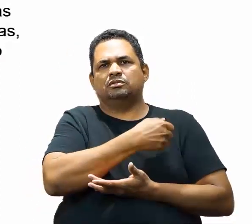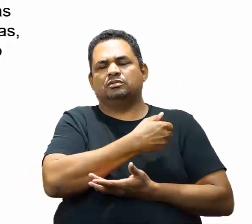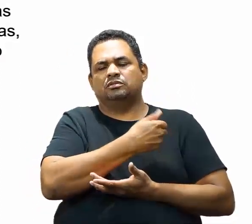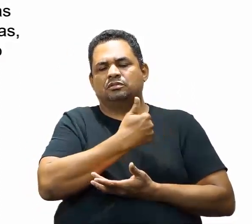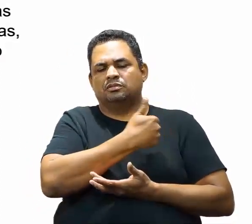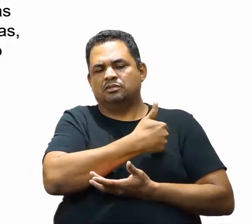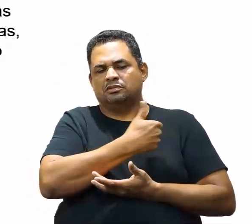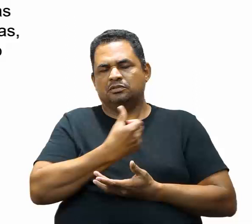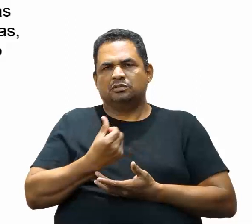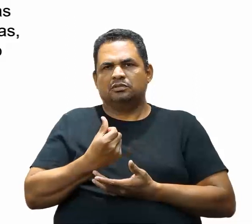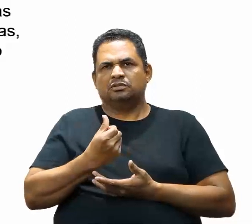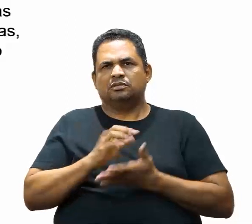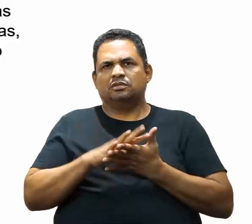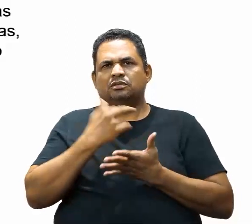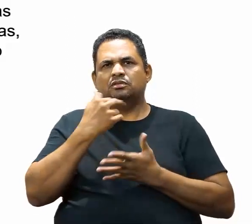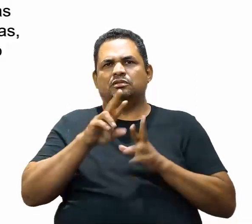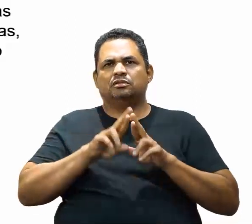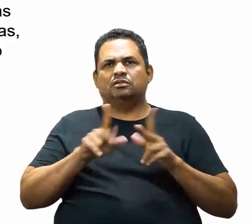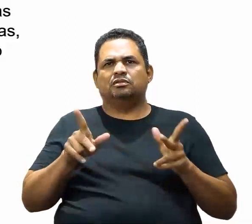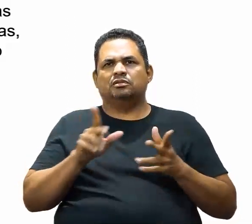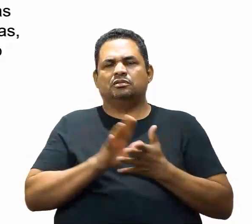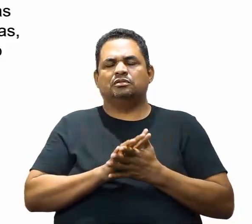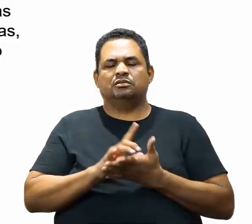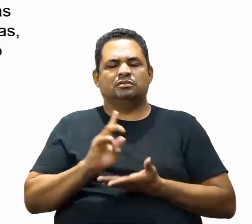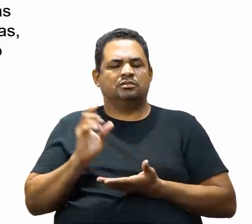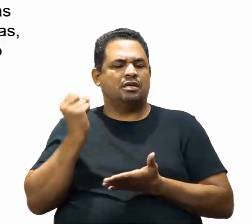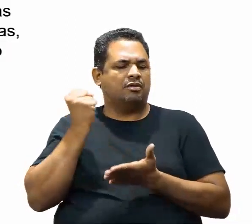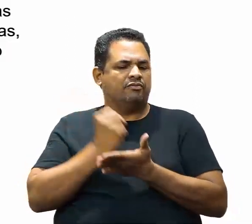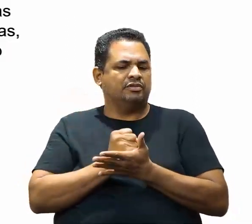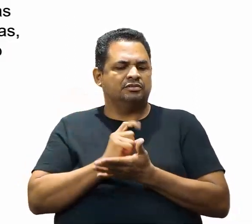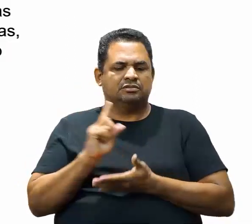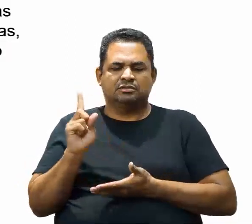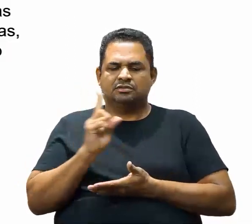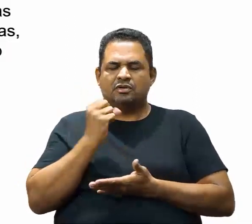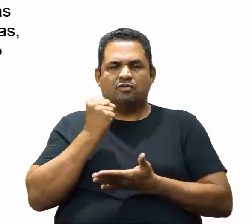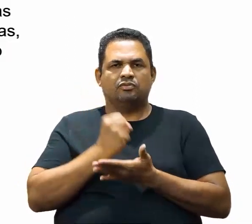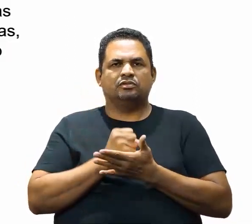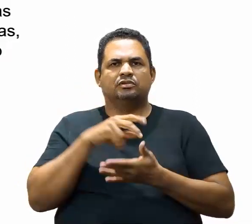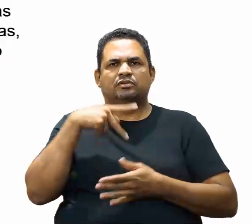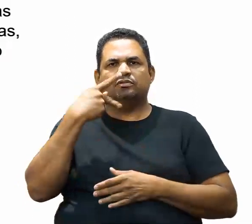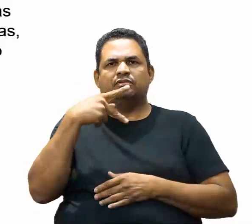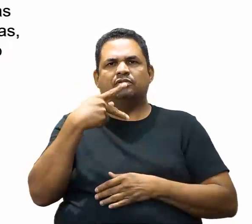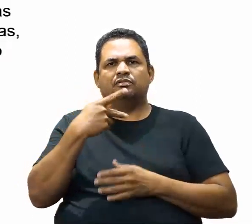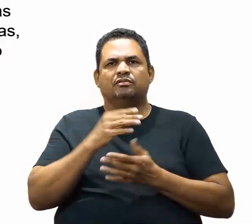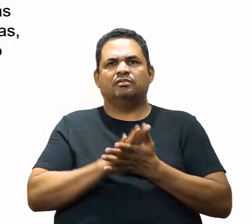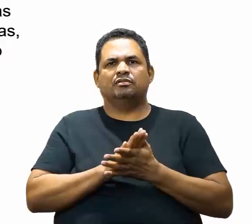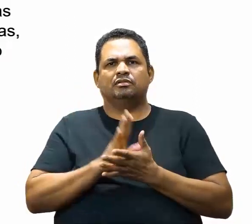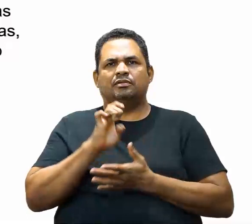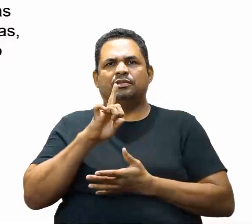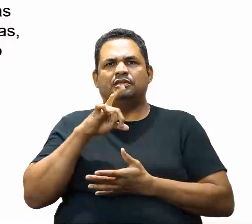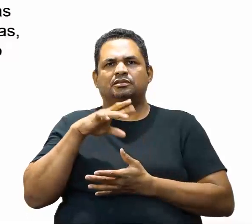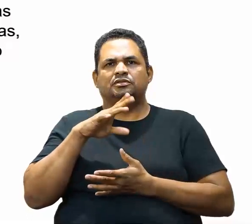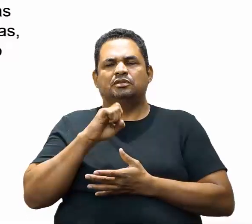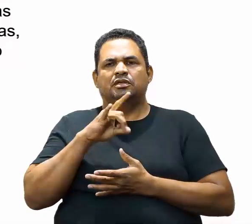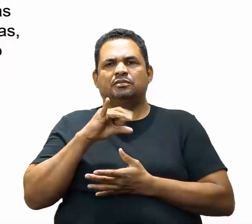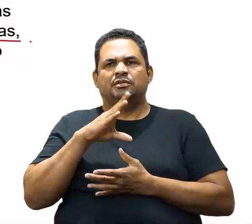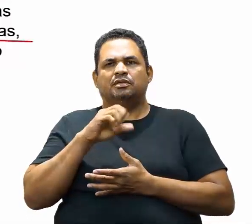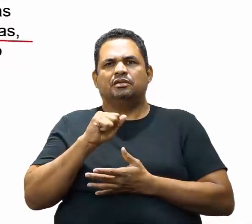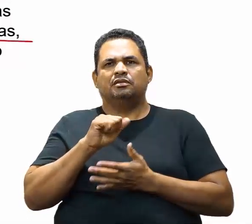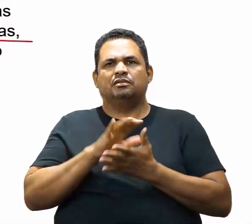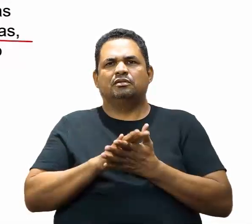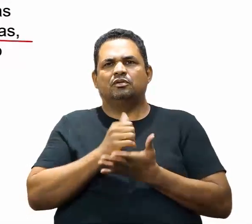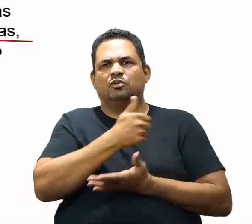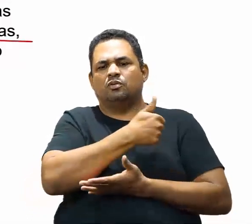diferentes, oficiais e não oficiais, faladas ali na Península Ibérica. E nas 11 ilhas